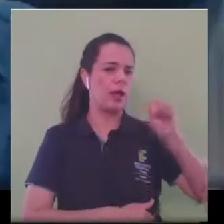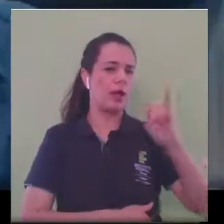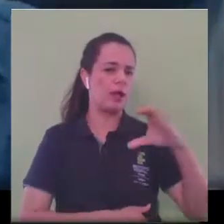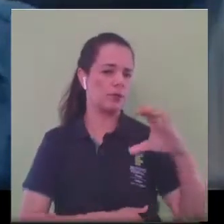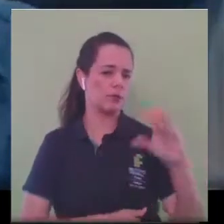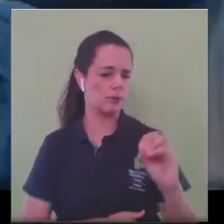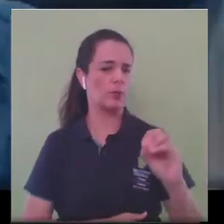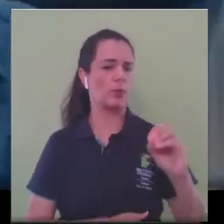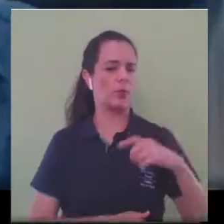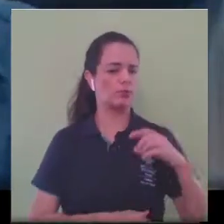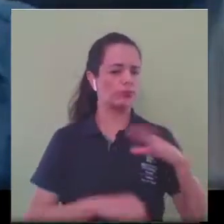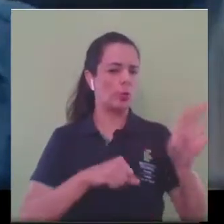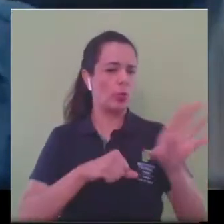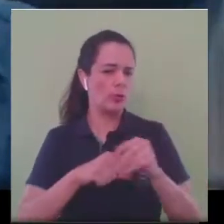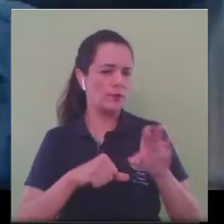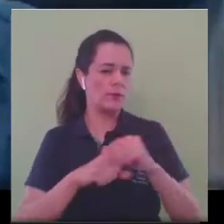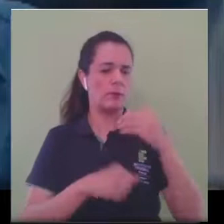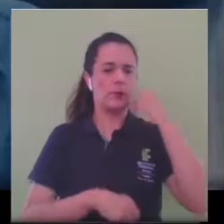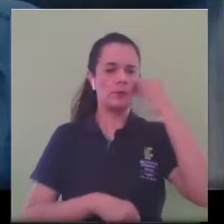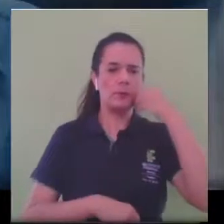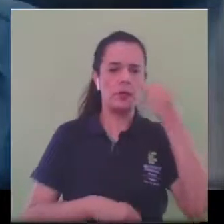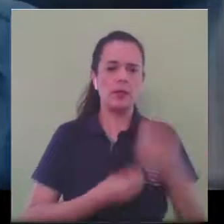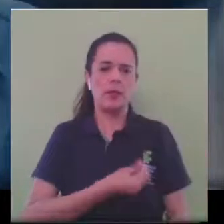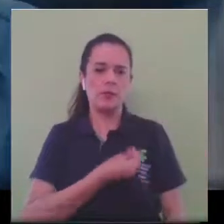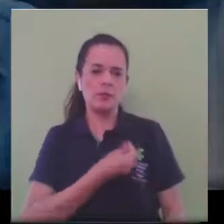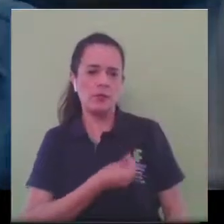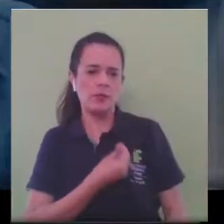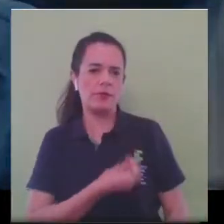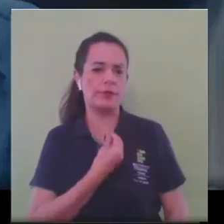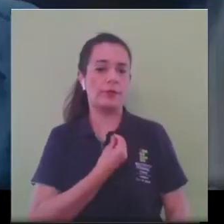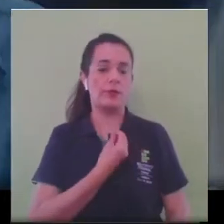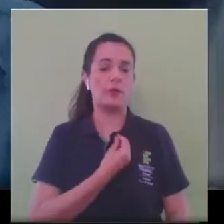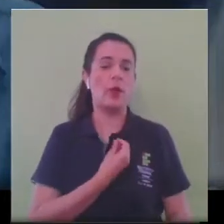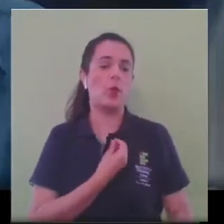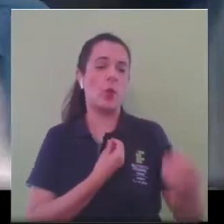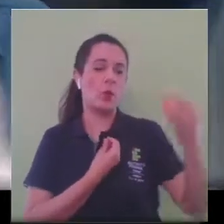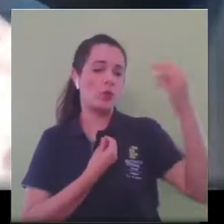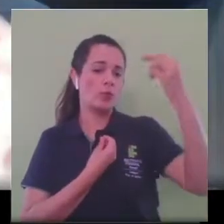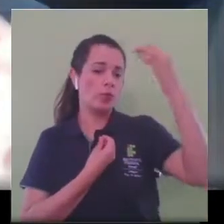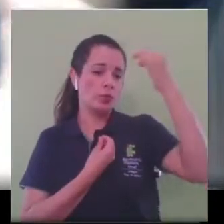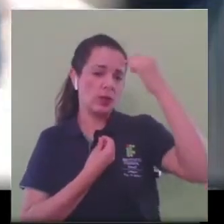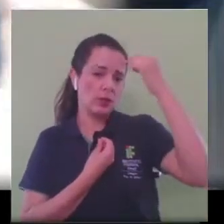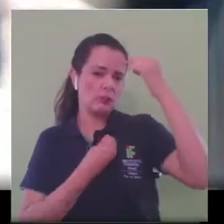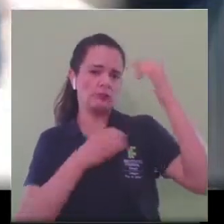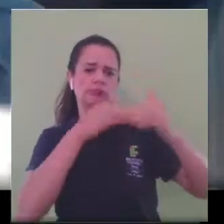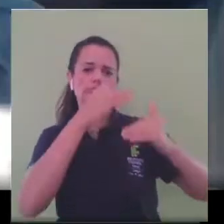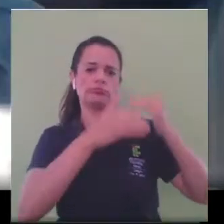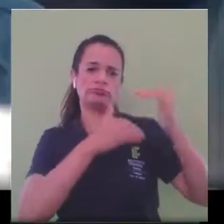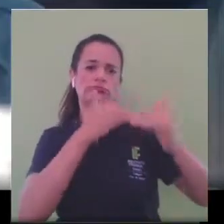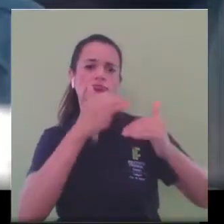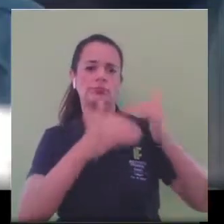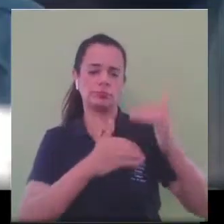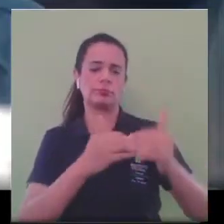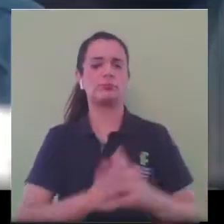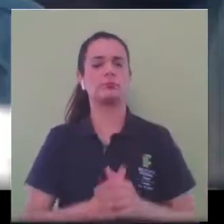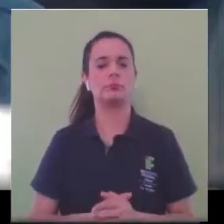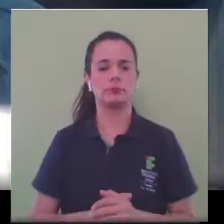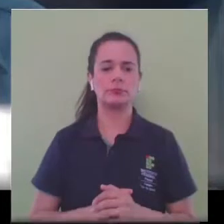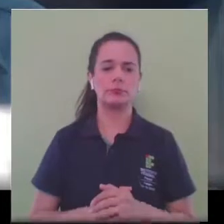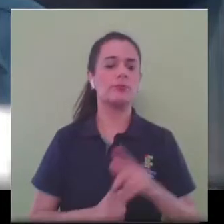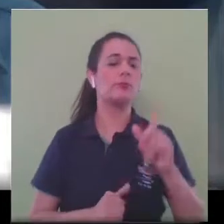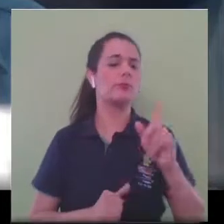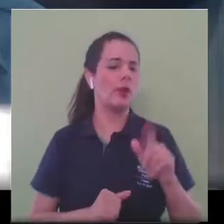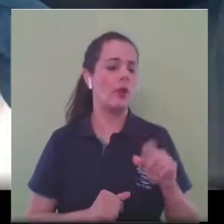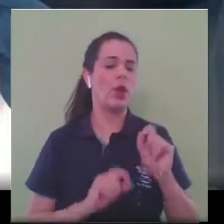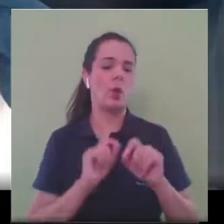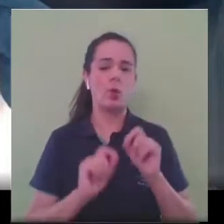o seu conhecimento, como experiência de vida, como intelecto. Então, veja que há uma diferença entre a leitura de entretenimento, que é abre as